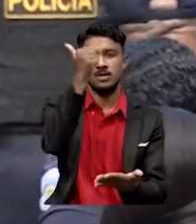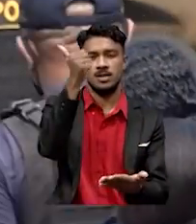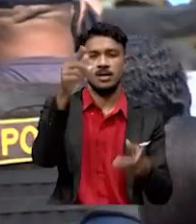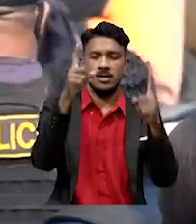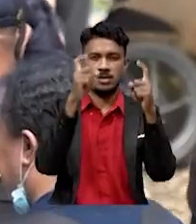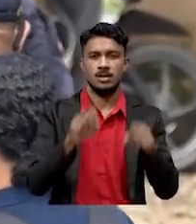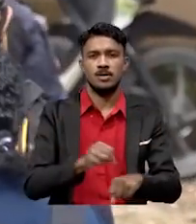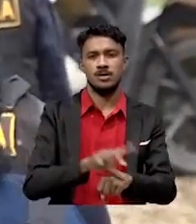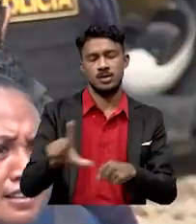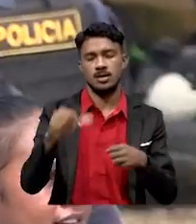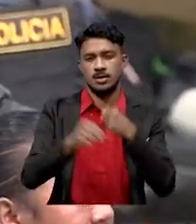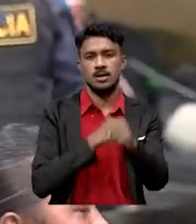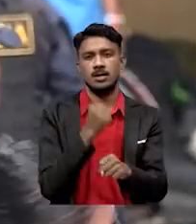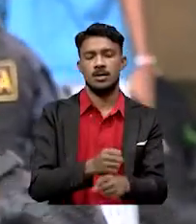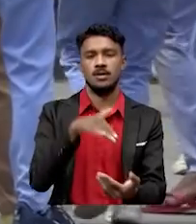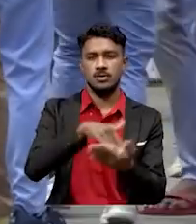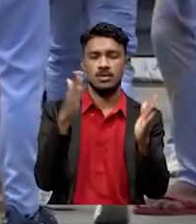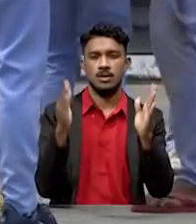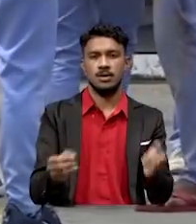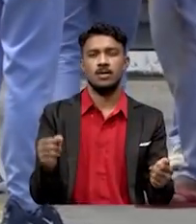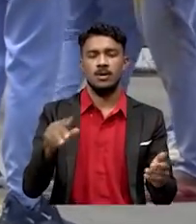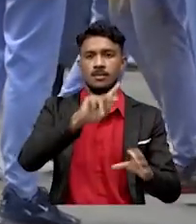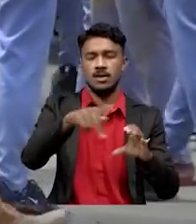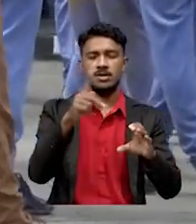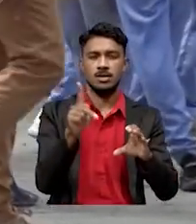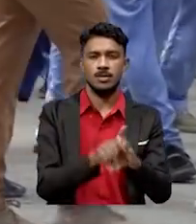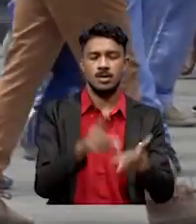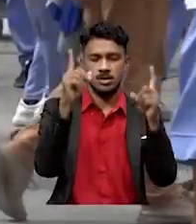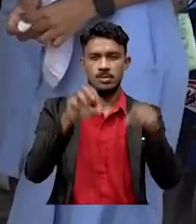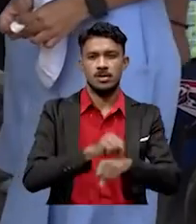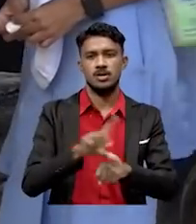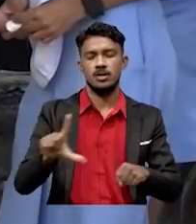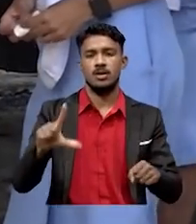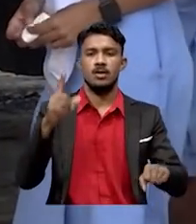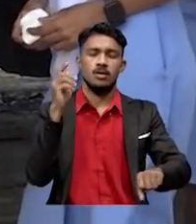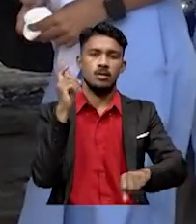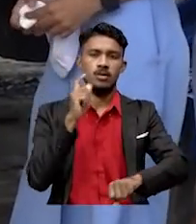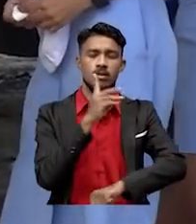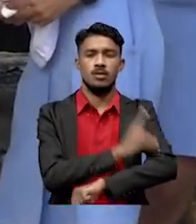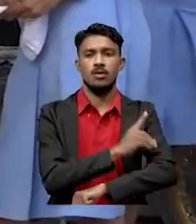tina nem. Estudante Sirne participa no exame nacional e a Loron Sanusin Tolu, to Loron